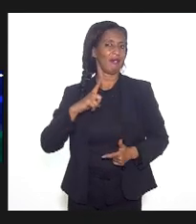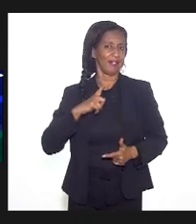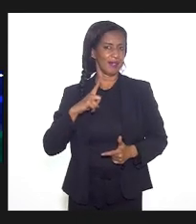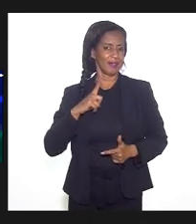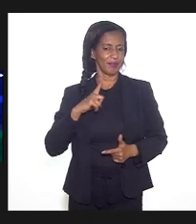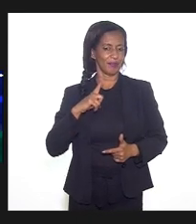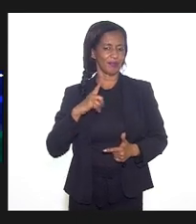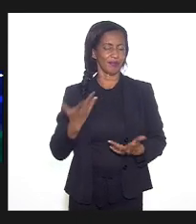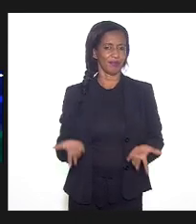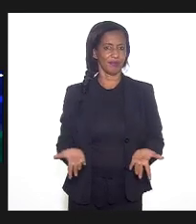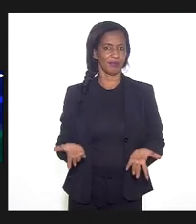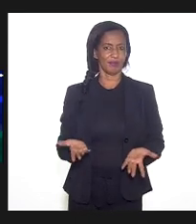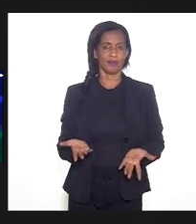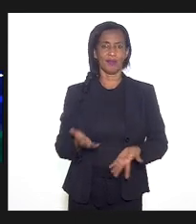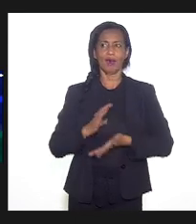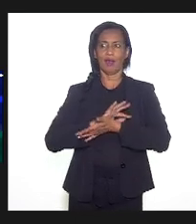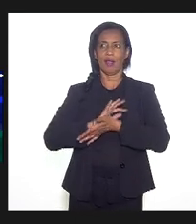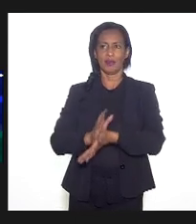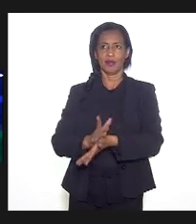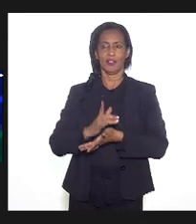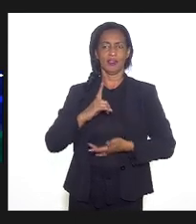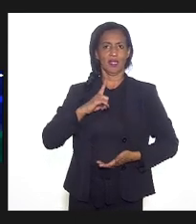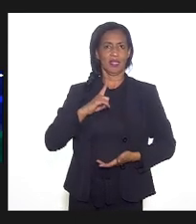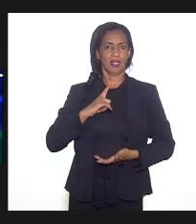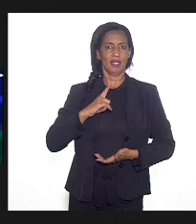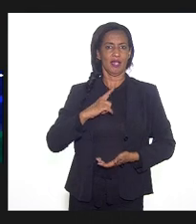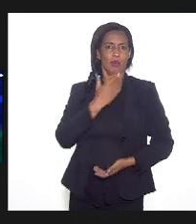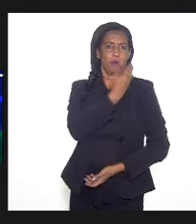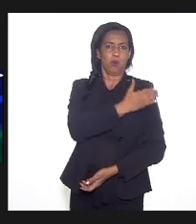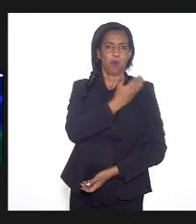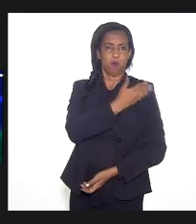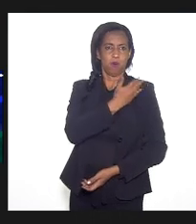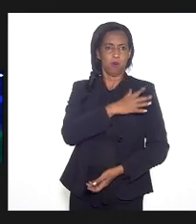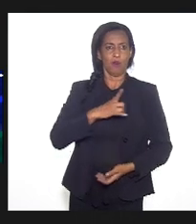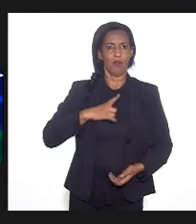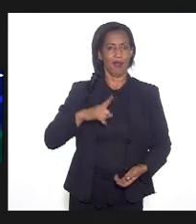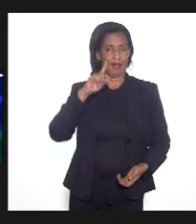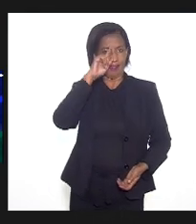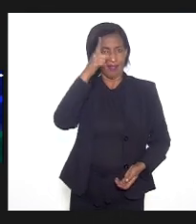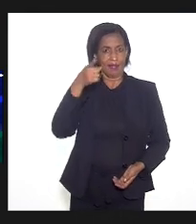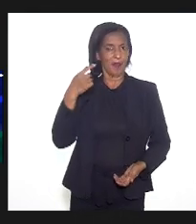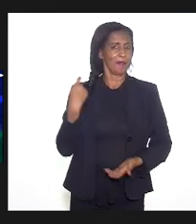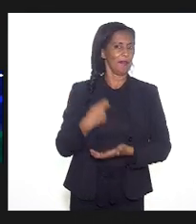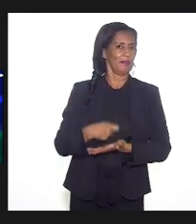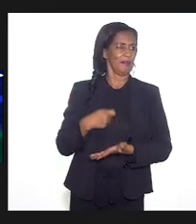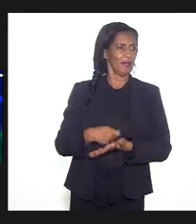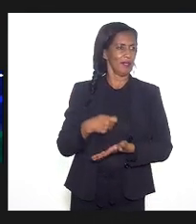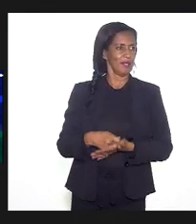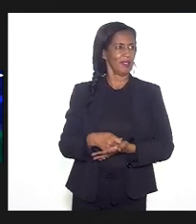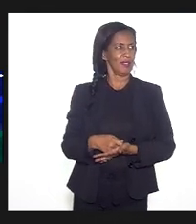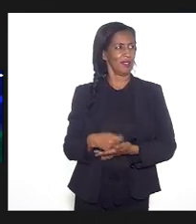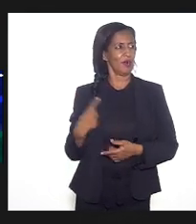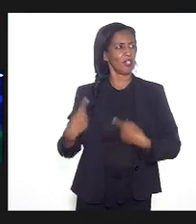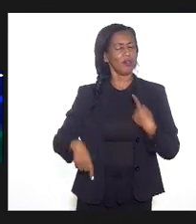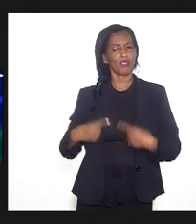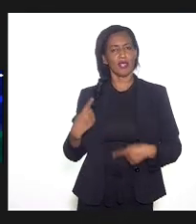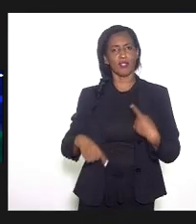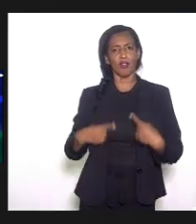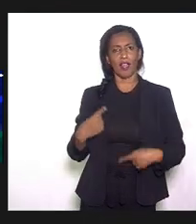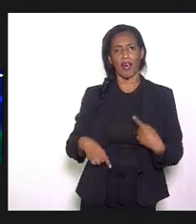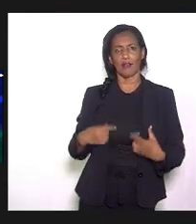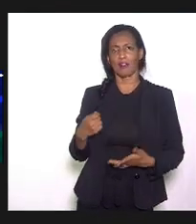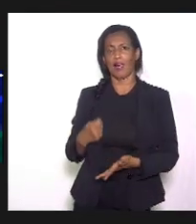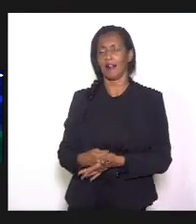existem, ao racismo que existe, aos preconceitos que existem e devem ser combatidos em políticas